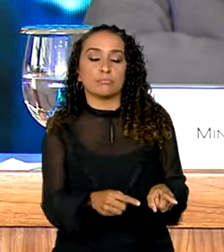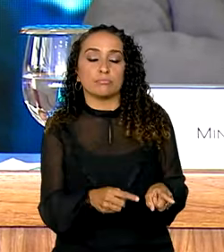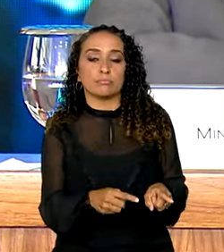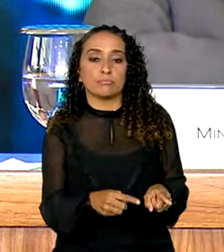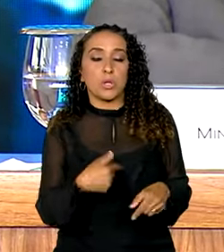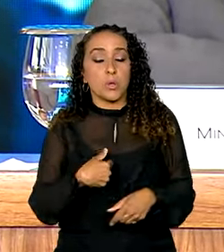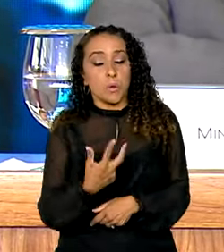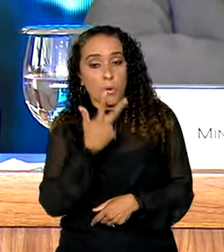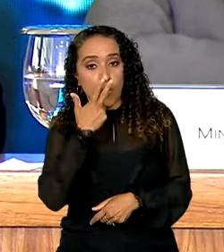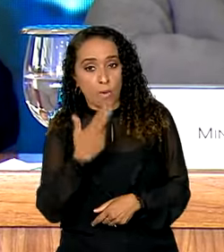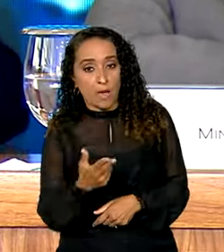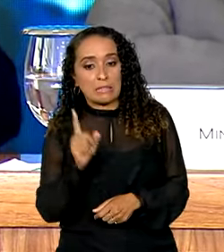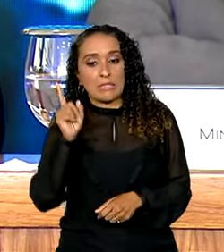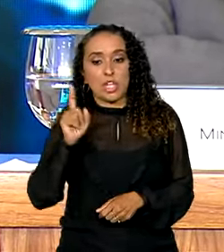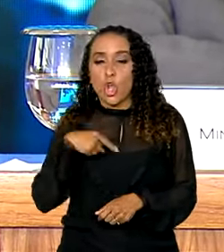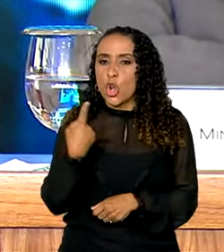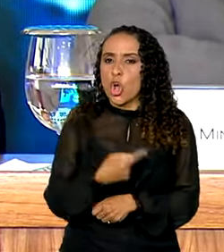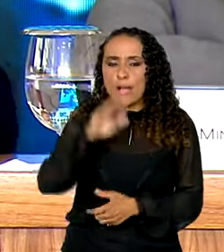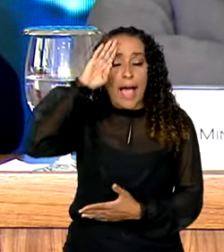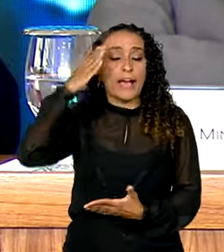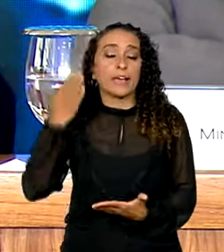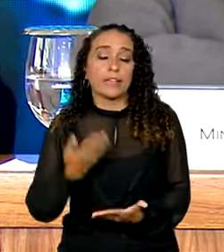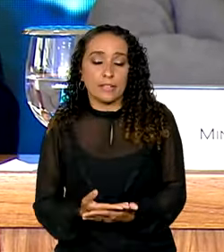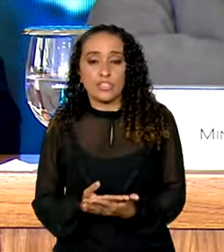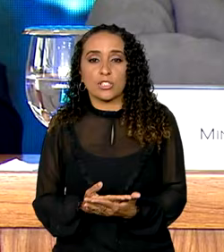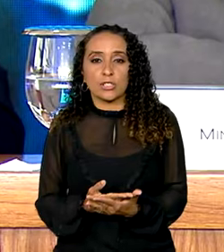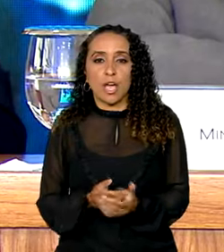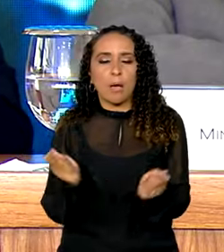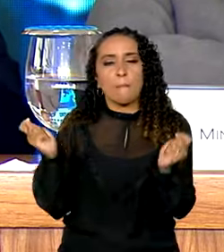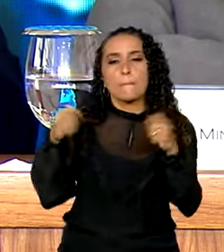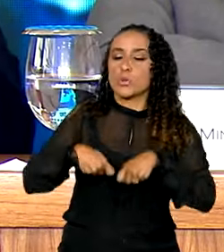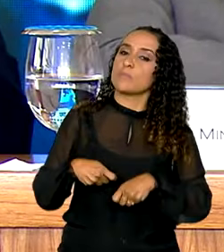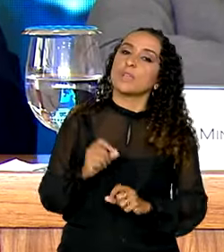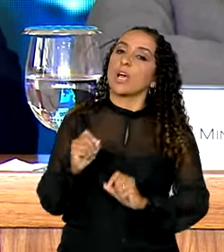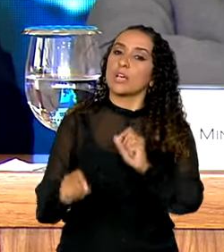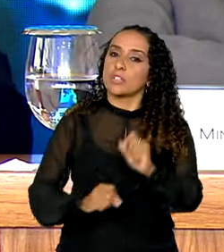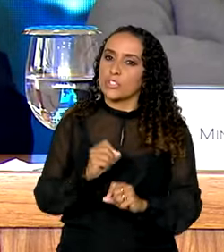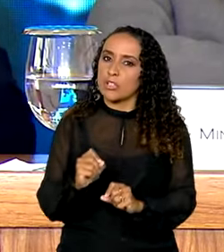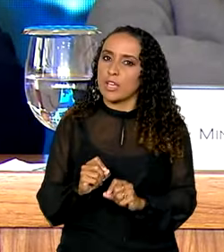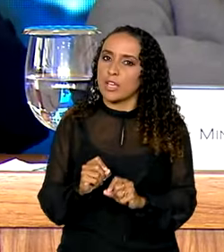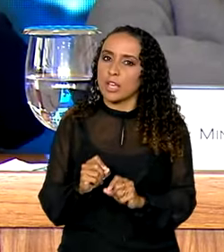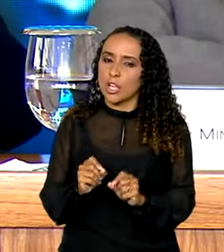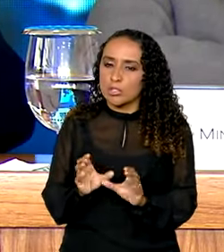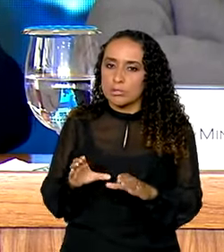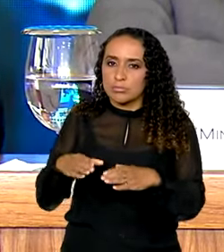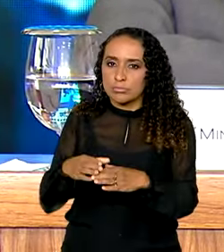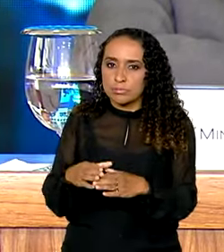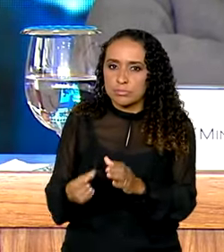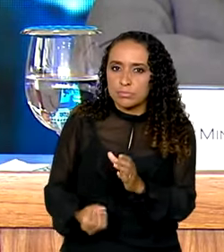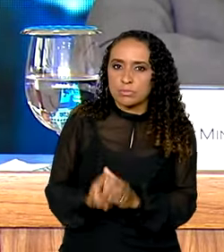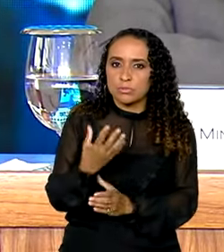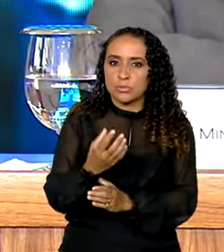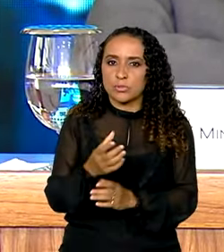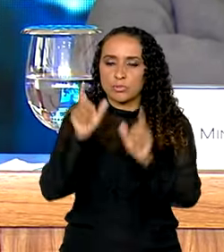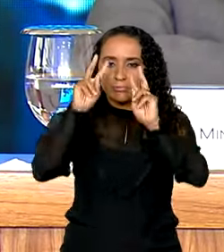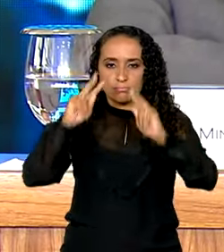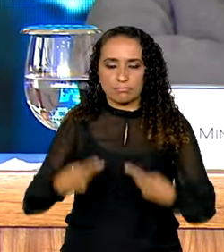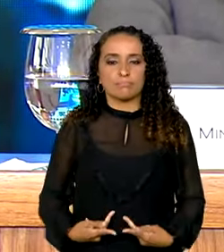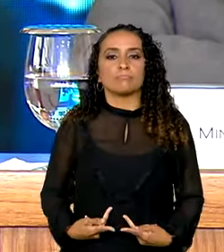Eu acho que é a gente acreditar na possibilidade da formação de um novo ser